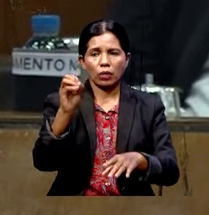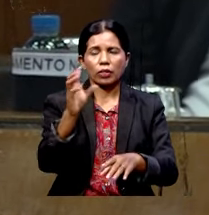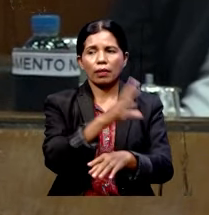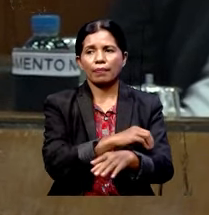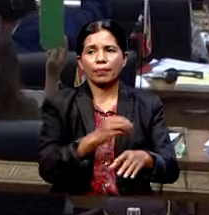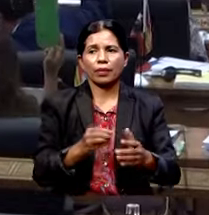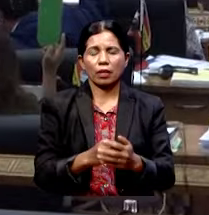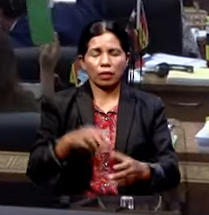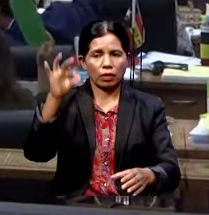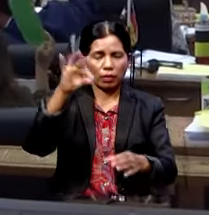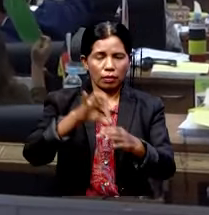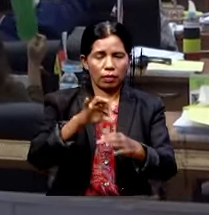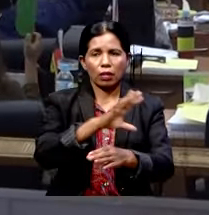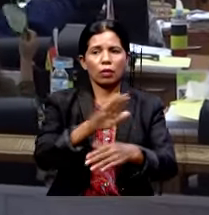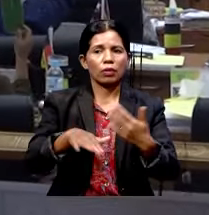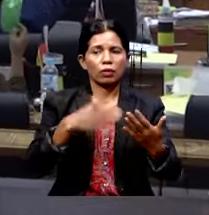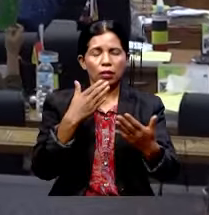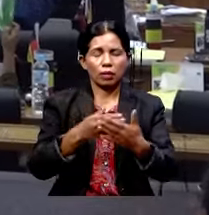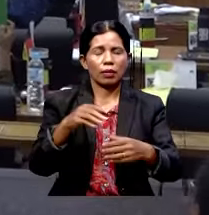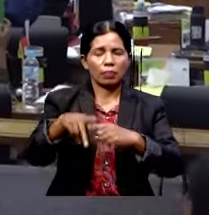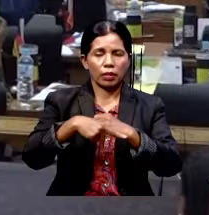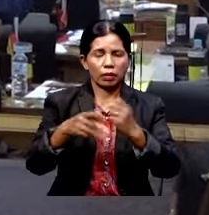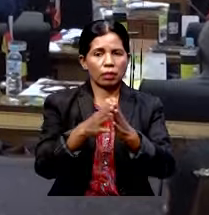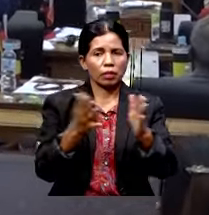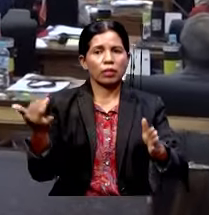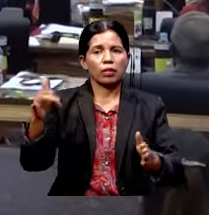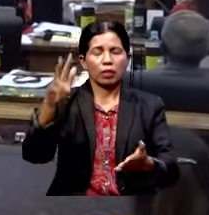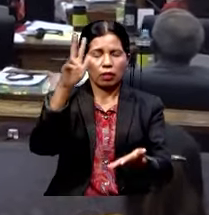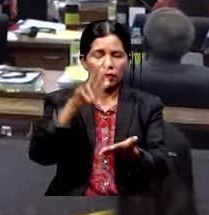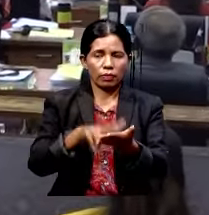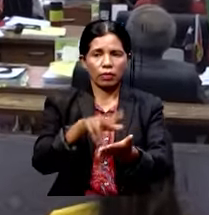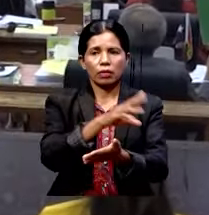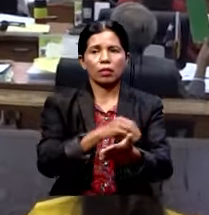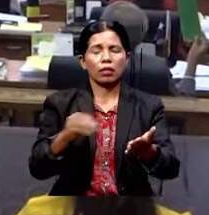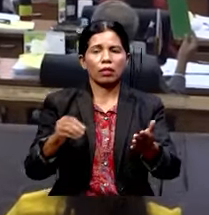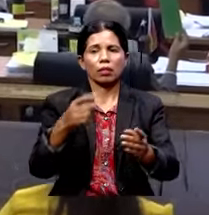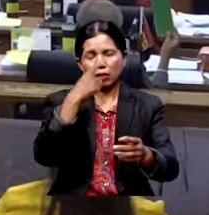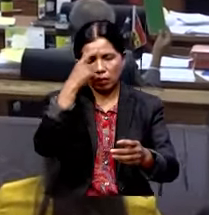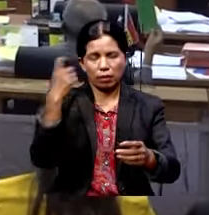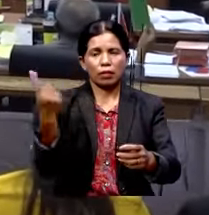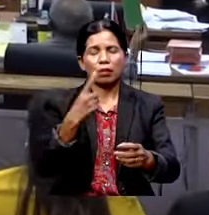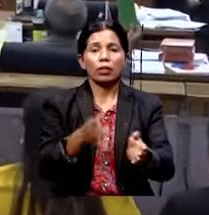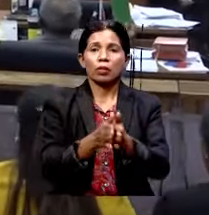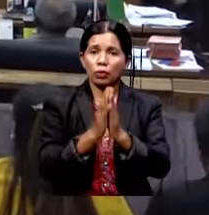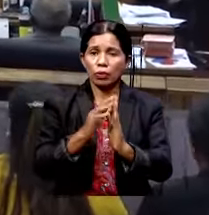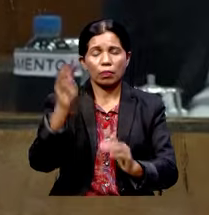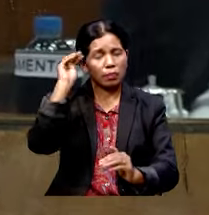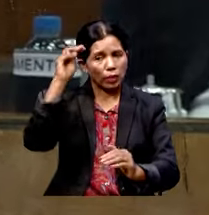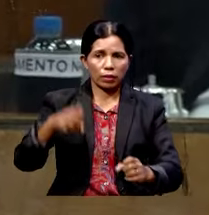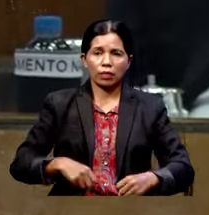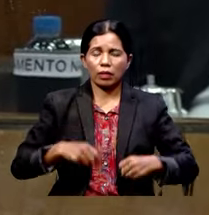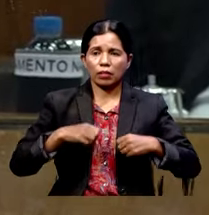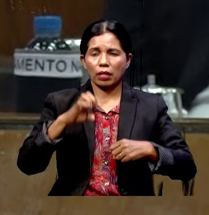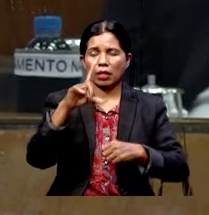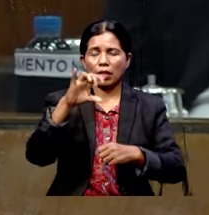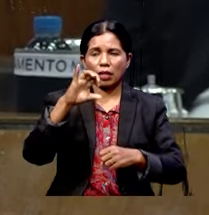Nune ia votação quase maioria bancada oposição será vota abstenção. O razão na fata inexize ba ministra saúde Elia dos